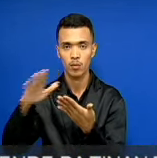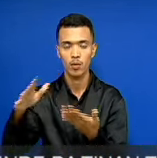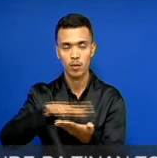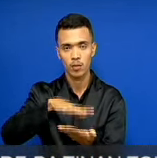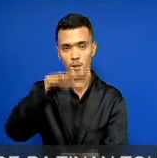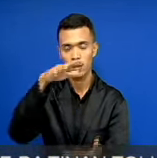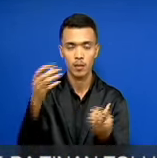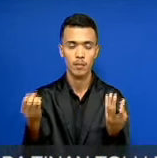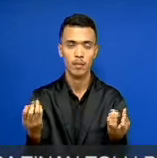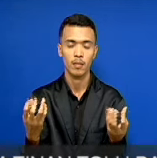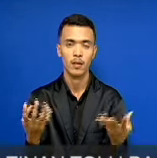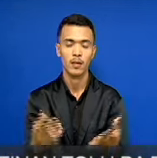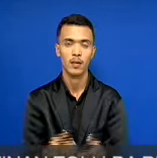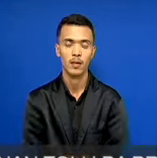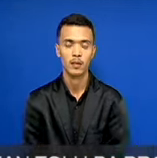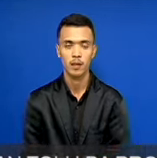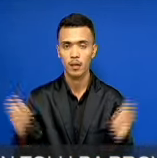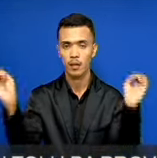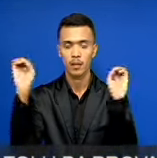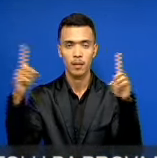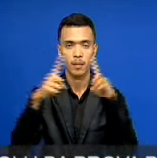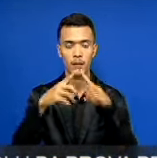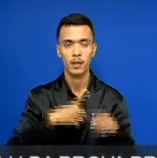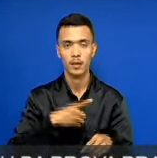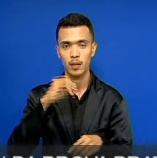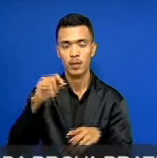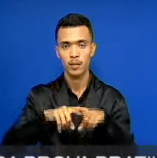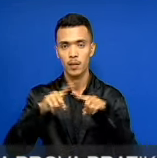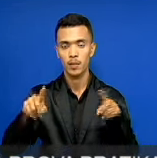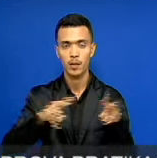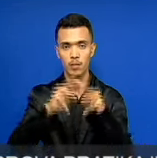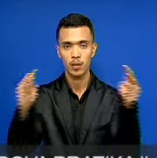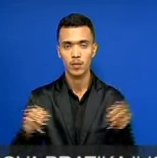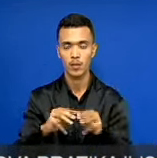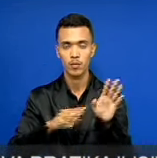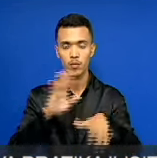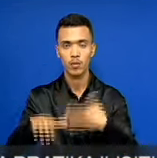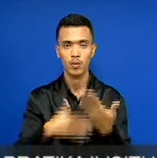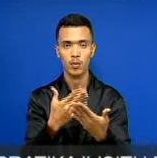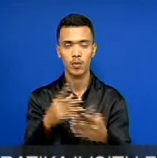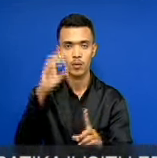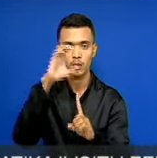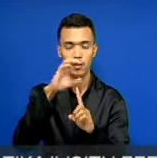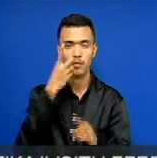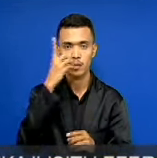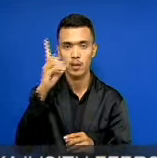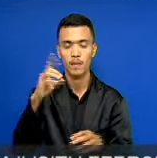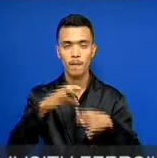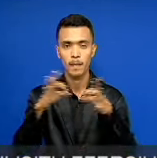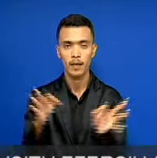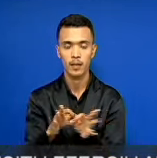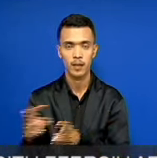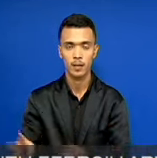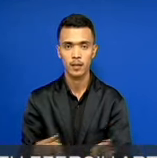tonelada barak liutang. Ne laos badiridit. Mabe ba munisipu ototo. Coordenador ne fundamenta. Normalização estrada